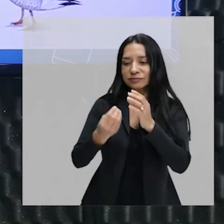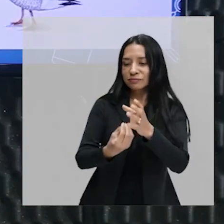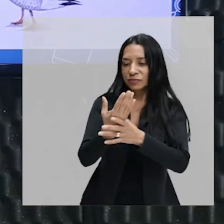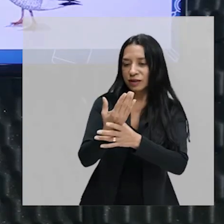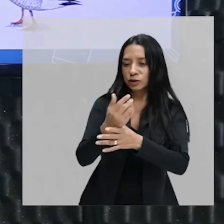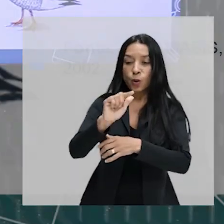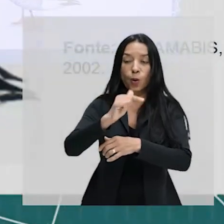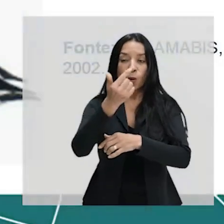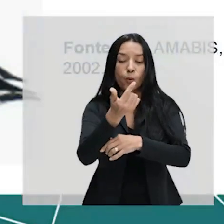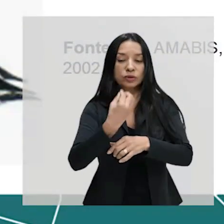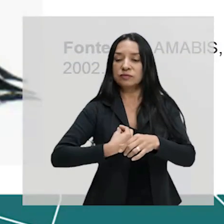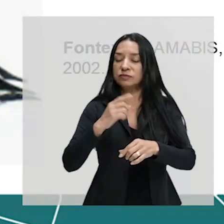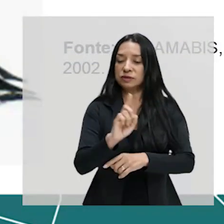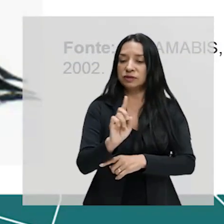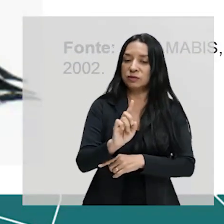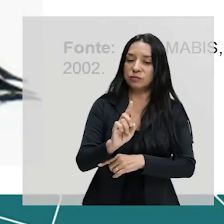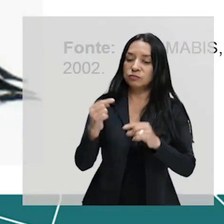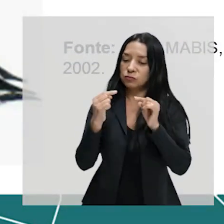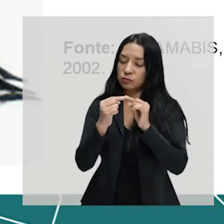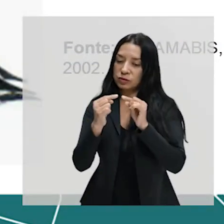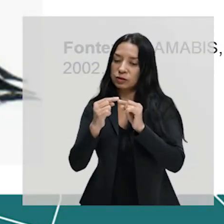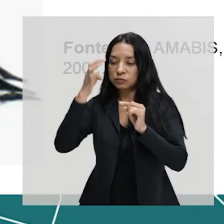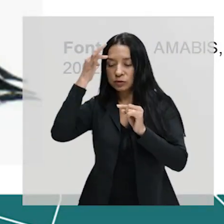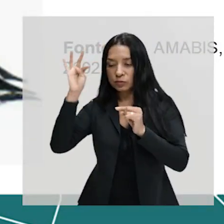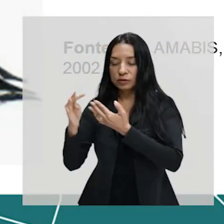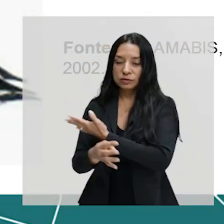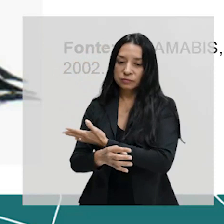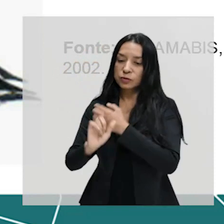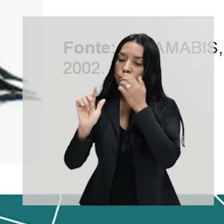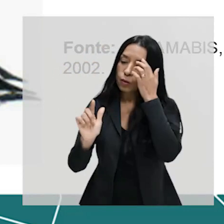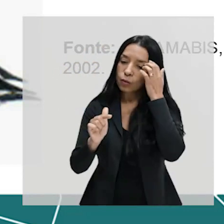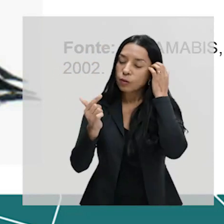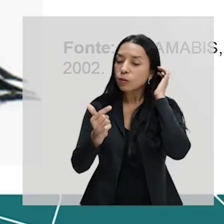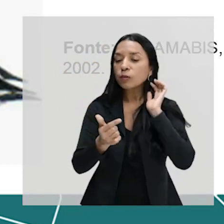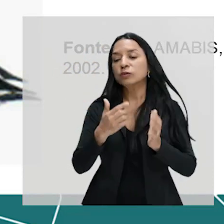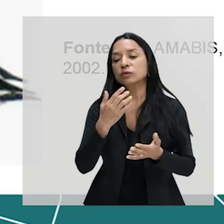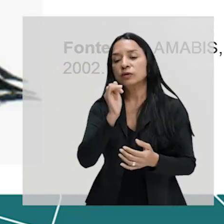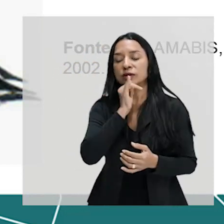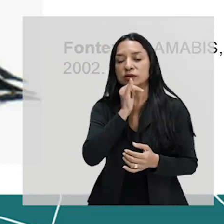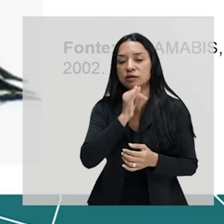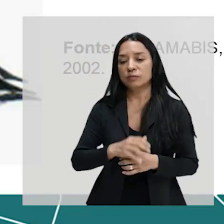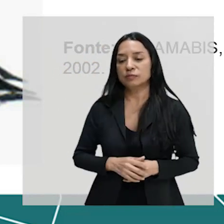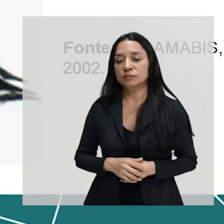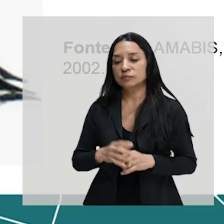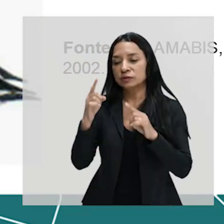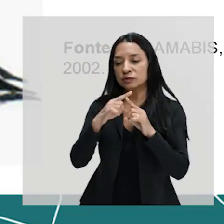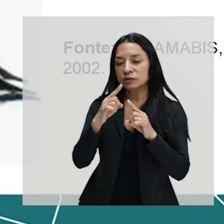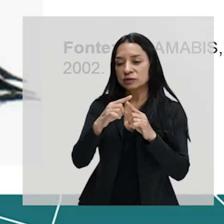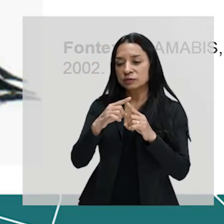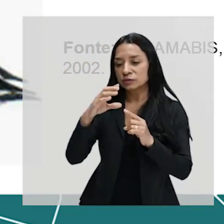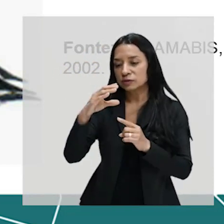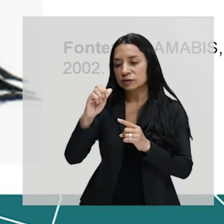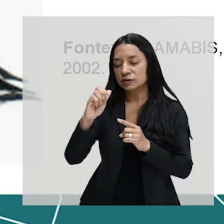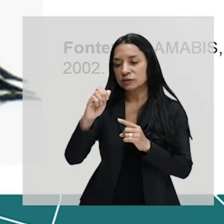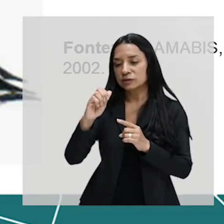então um outro exemplo que eu posso citar para vocês é o caso aqui desse tipo de craca